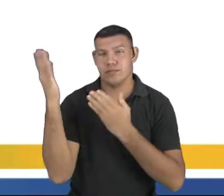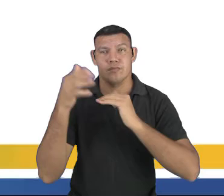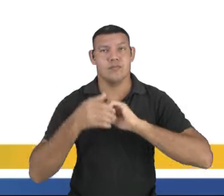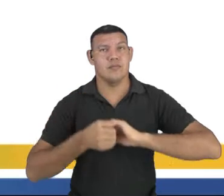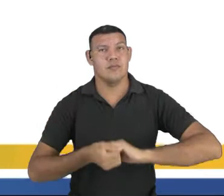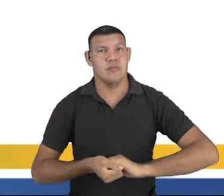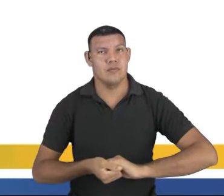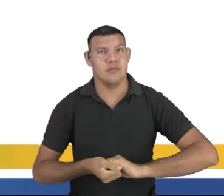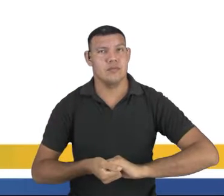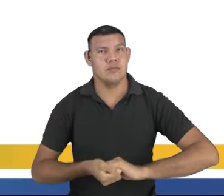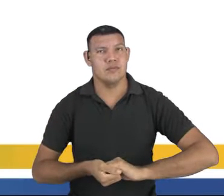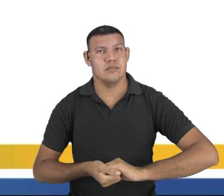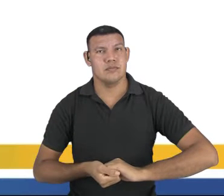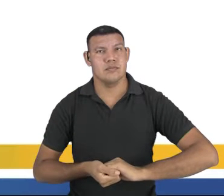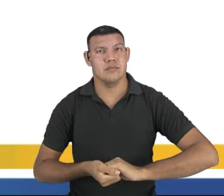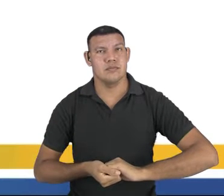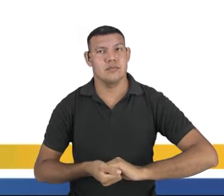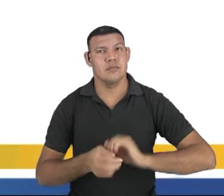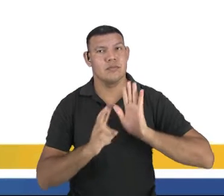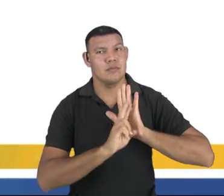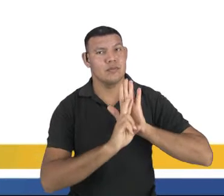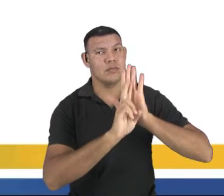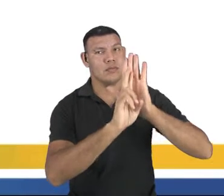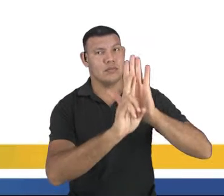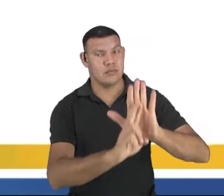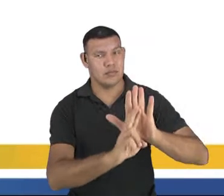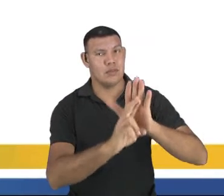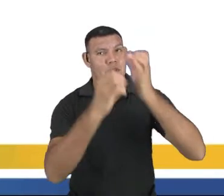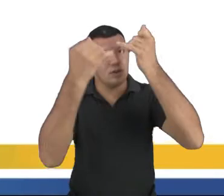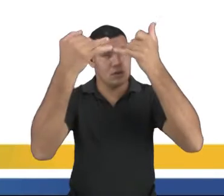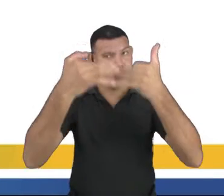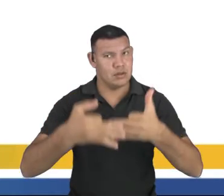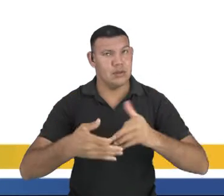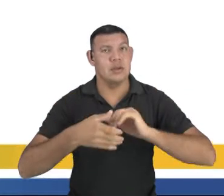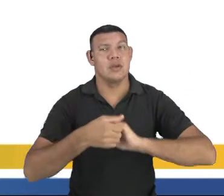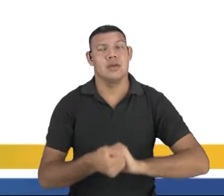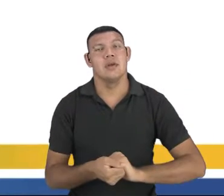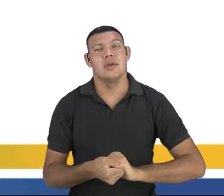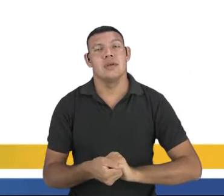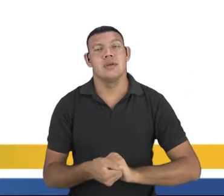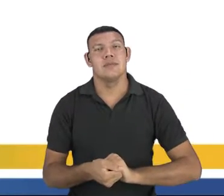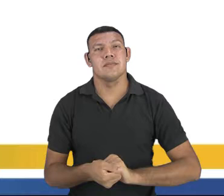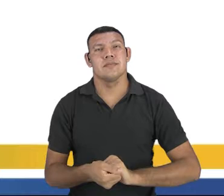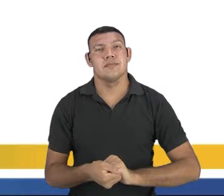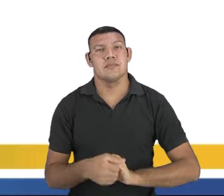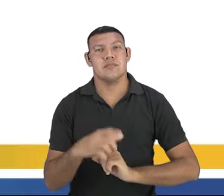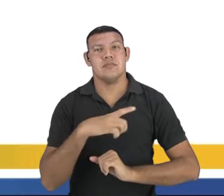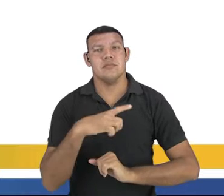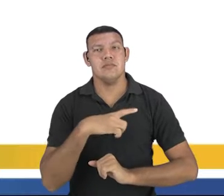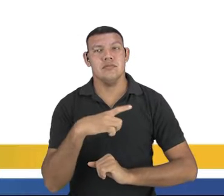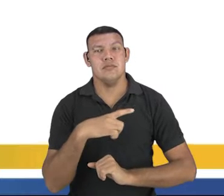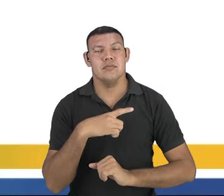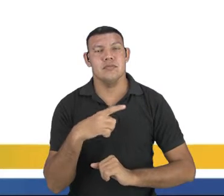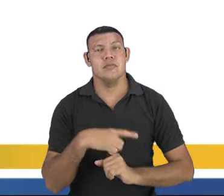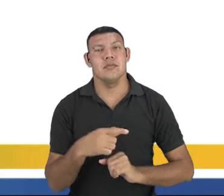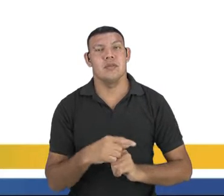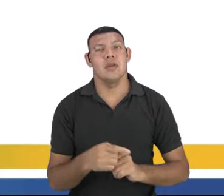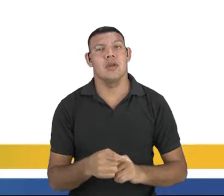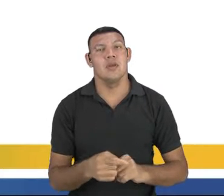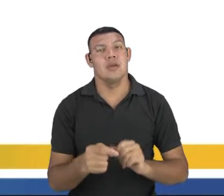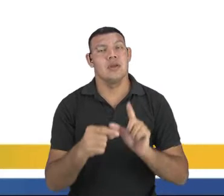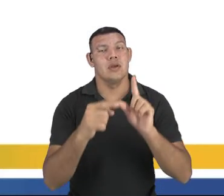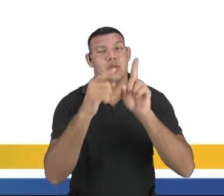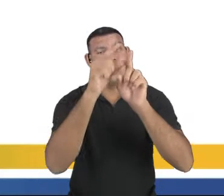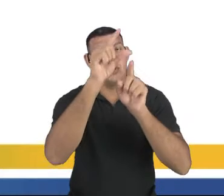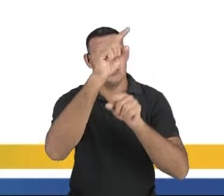pessoal, é uma representação do que eu estou tentando falar. Eu peguei aqui um mouse para ajudar. Então, nós temos aqui um líquido dentro